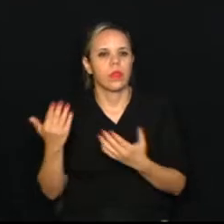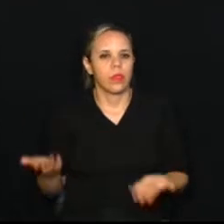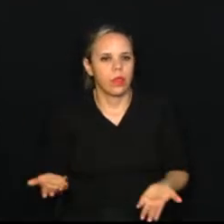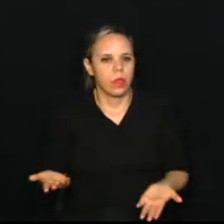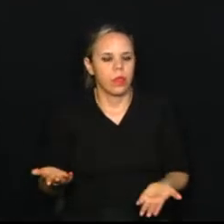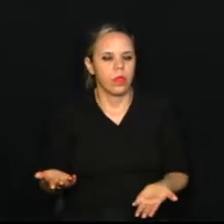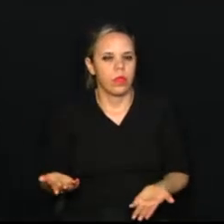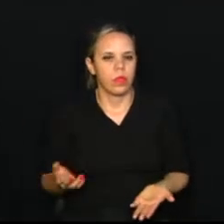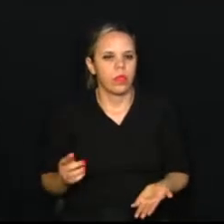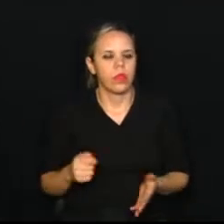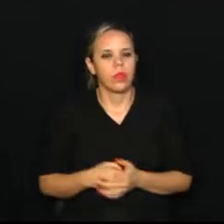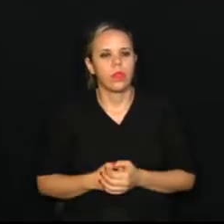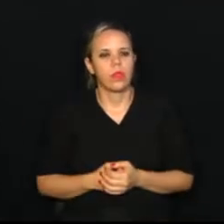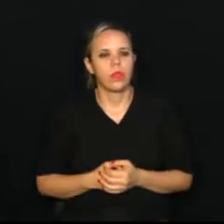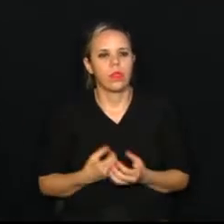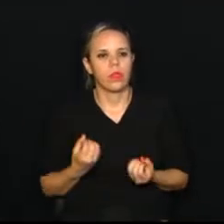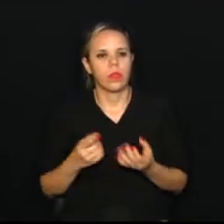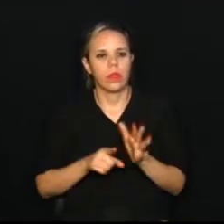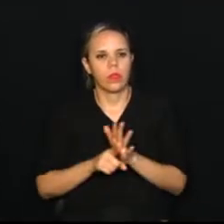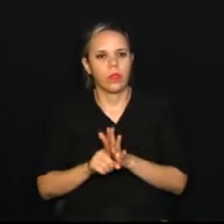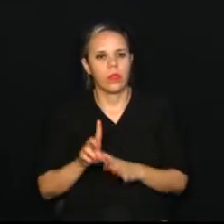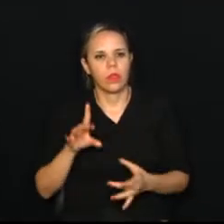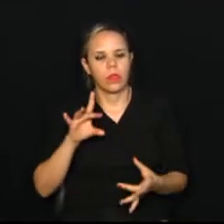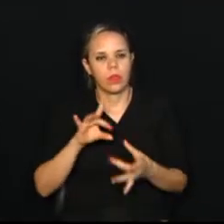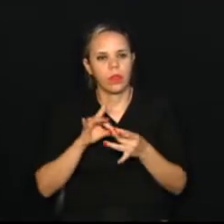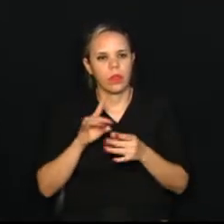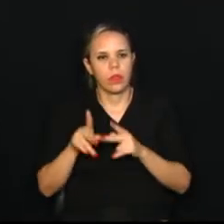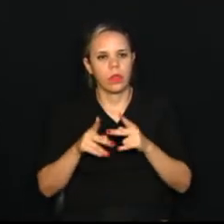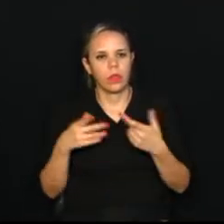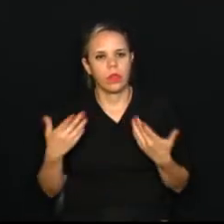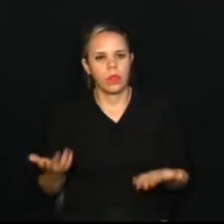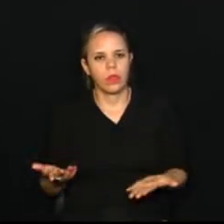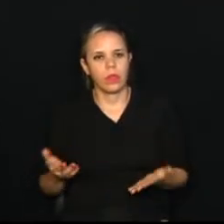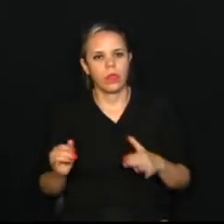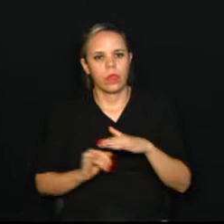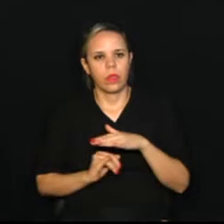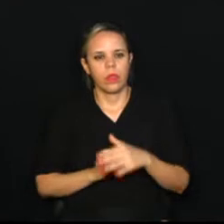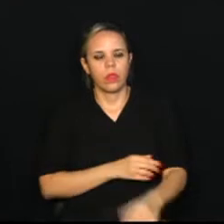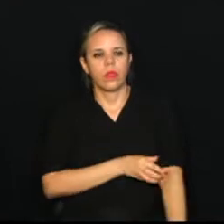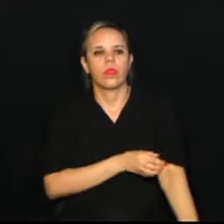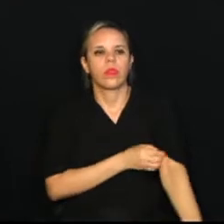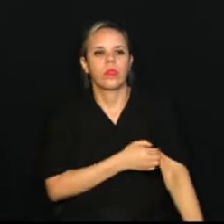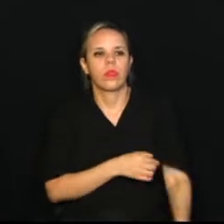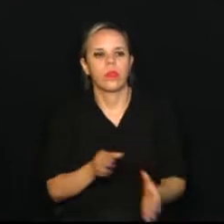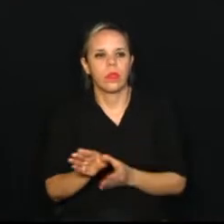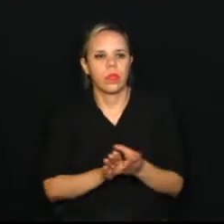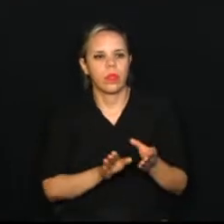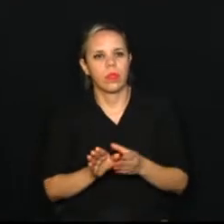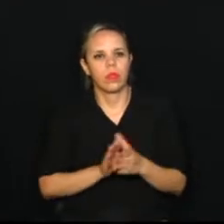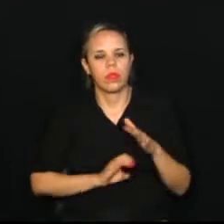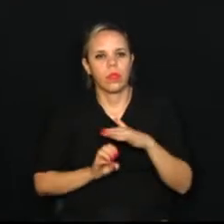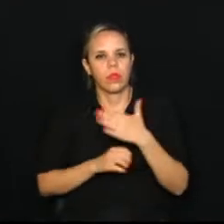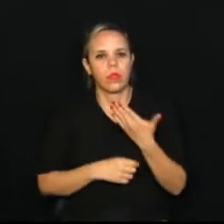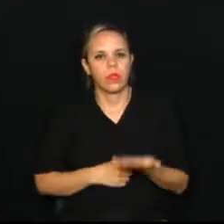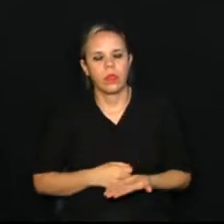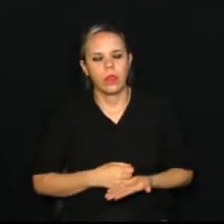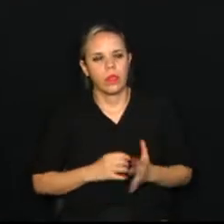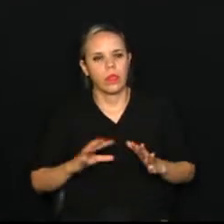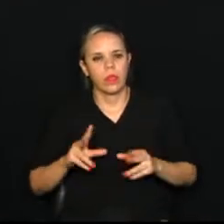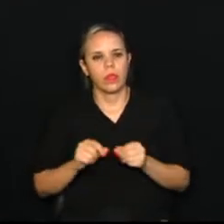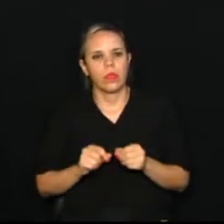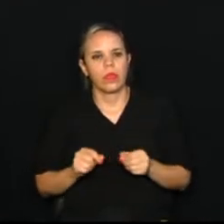ela detém as informações ligadas às pessoas, às entidades, aos conselhos, às empresas, e todas